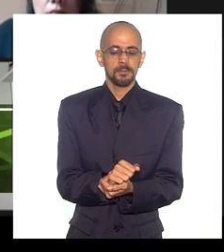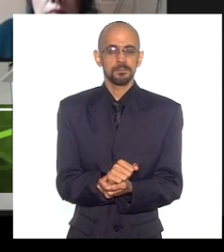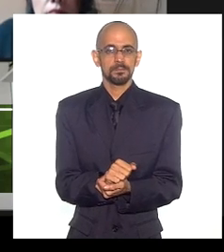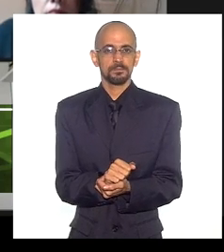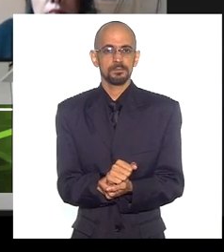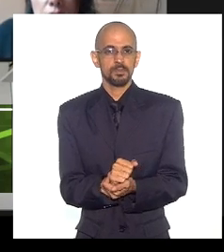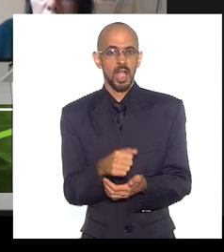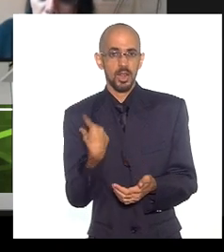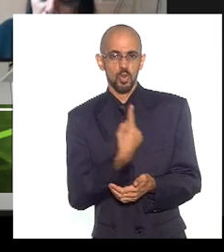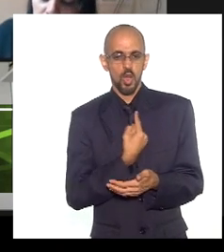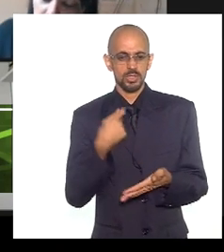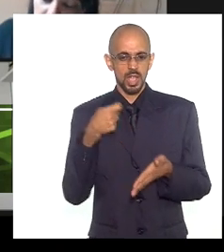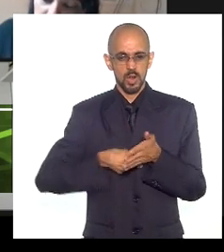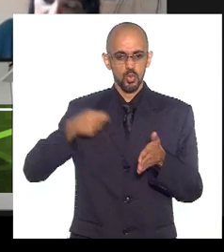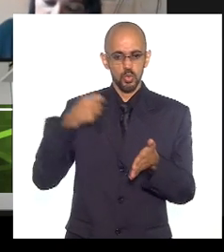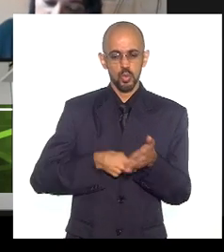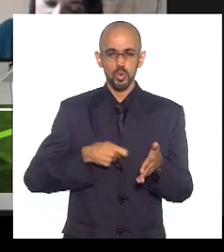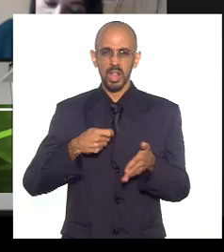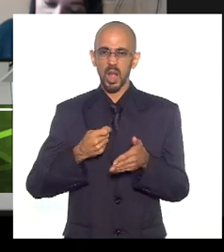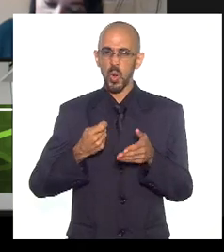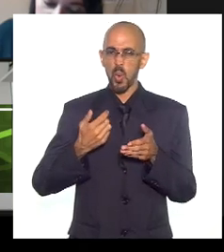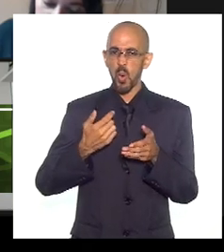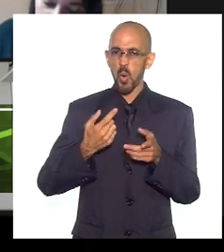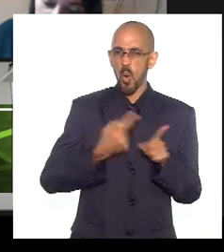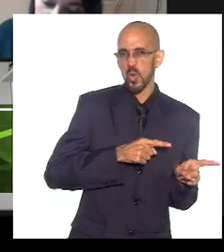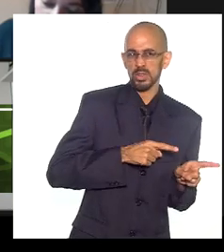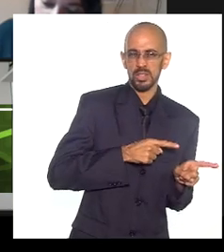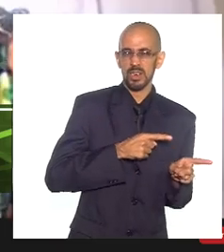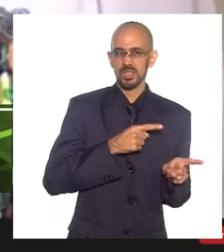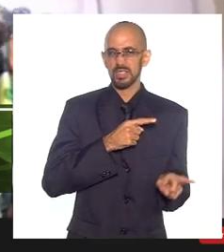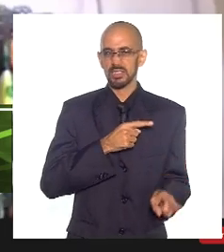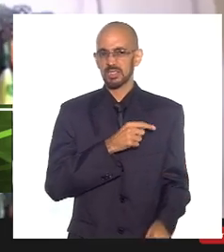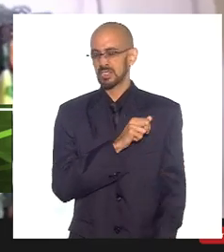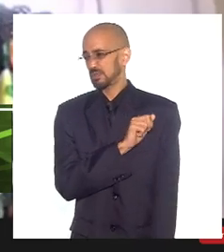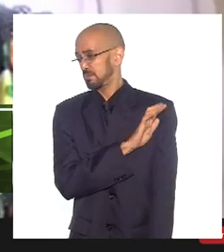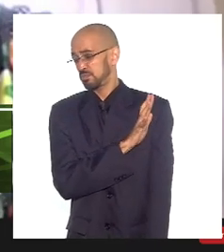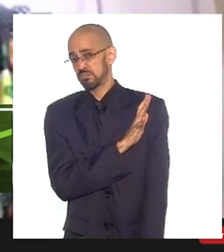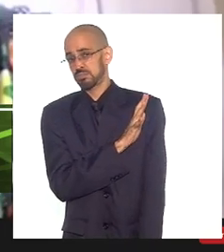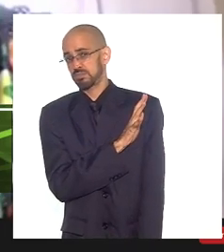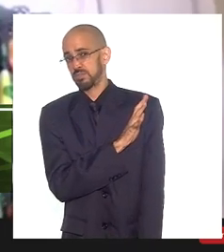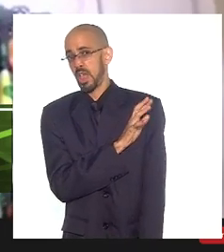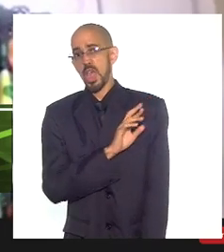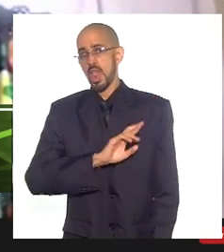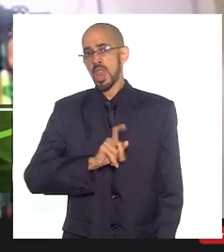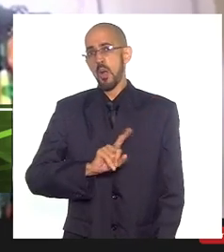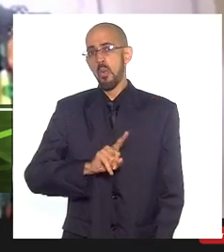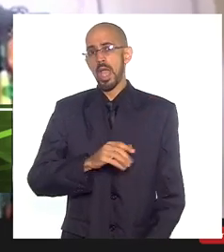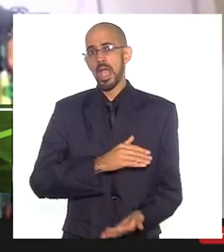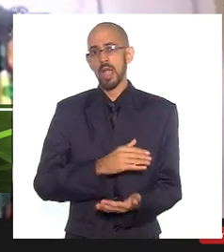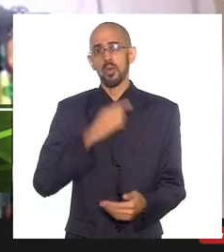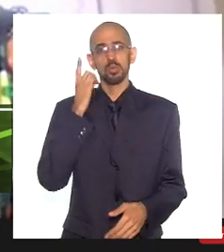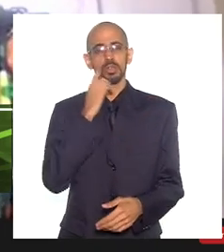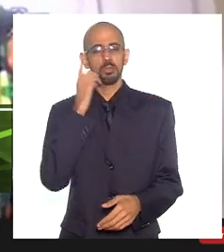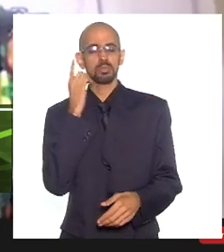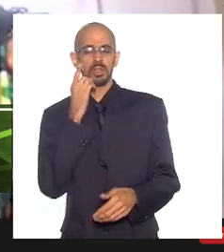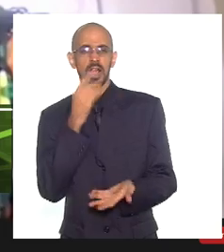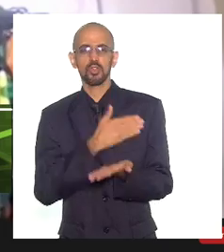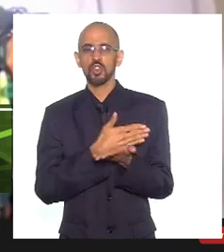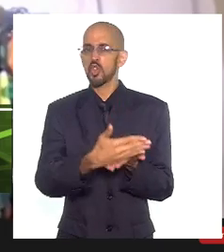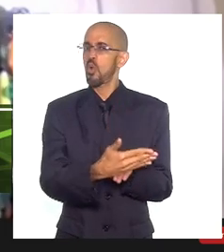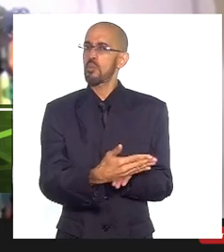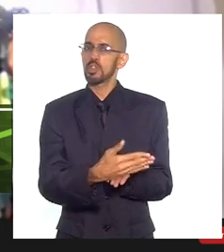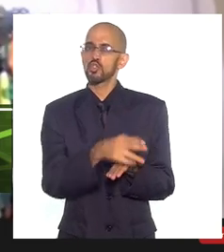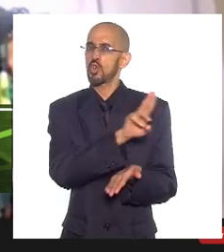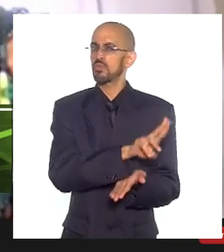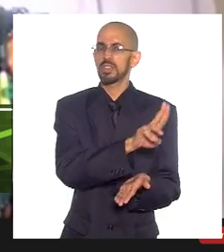Nossa luta contra o negacionismo não começou de hoje, não começou com um deputado atacando nossa universidade,